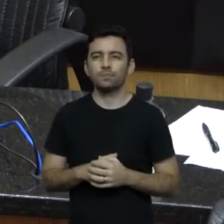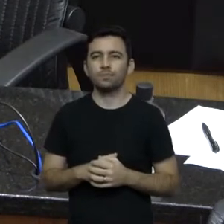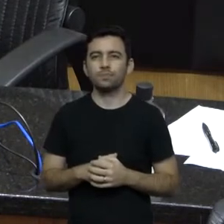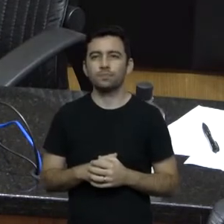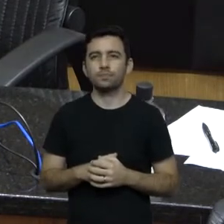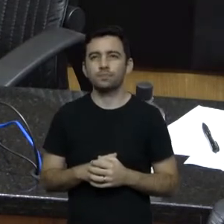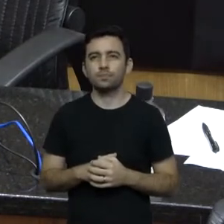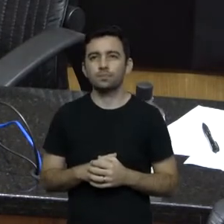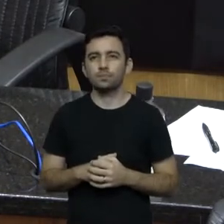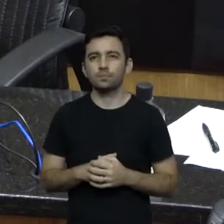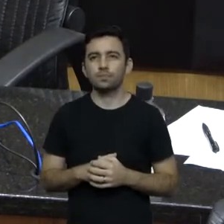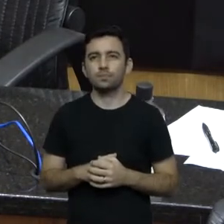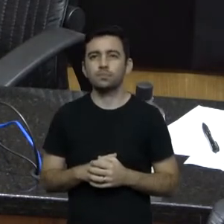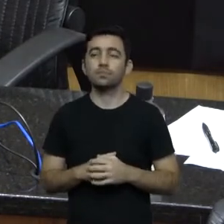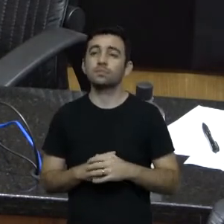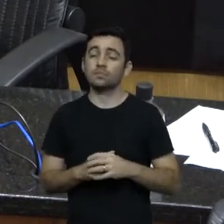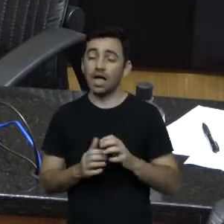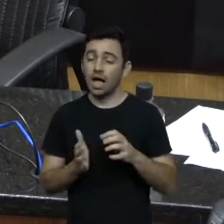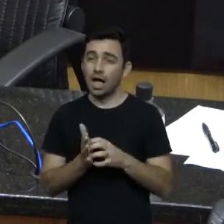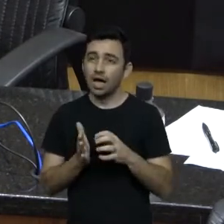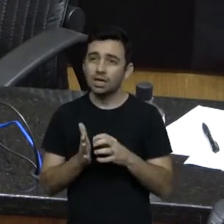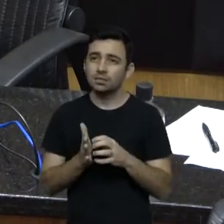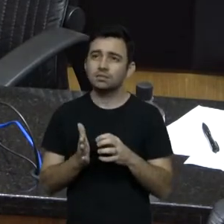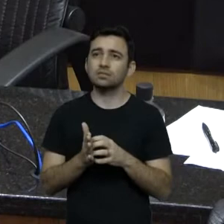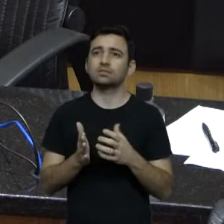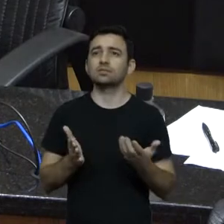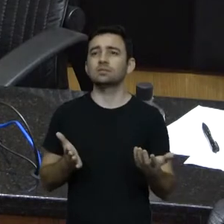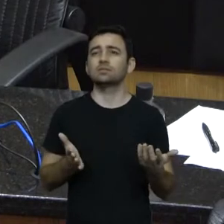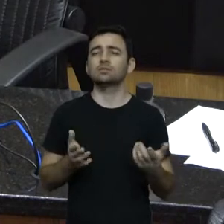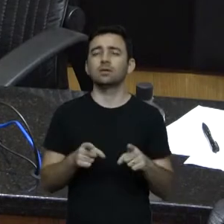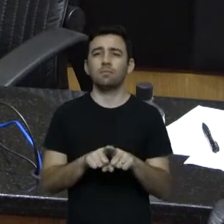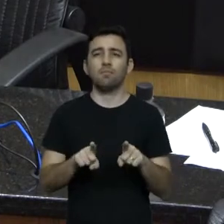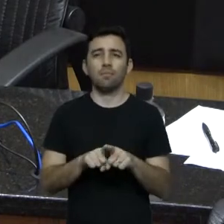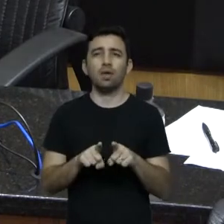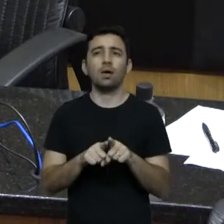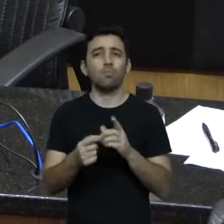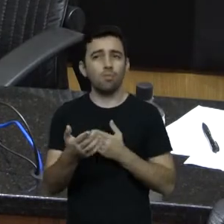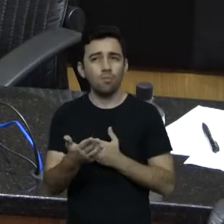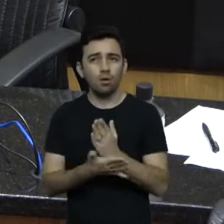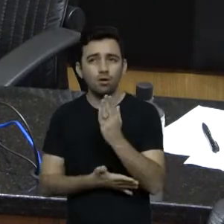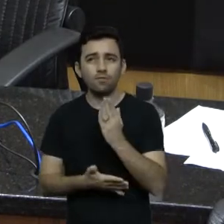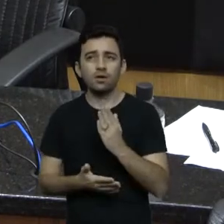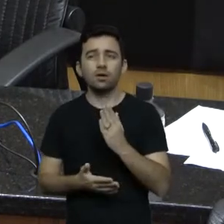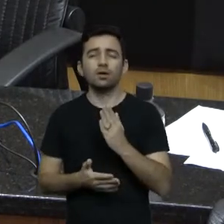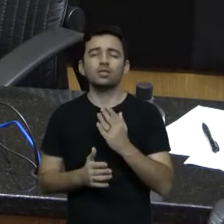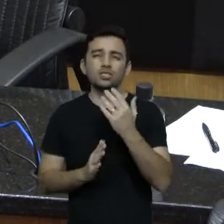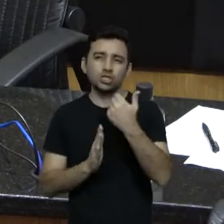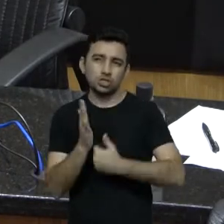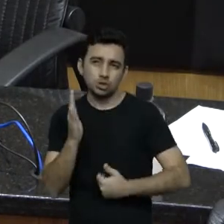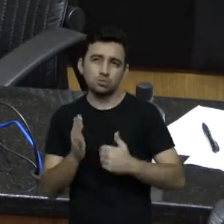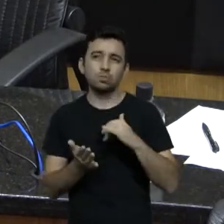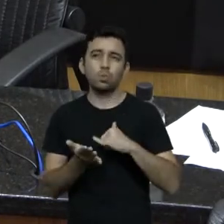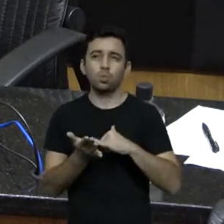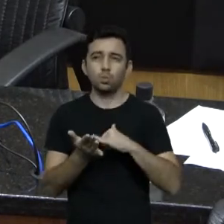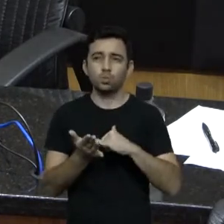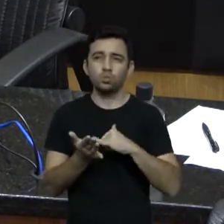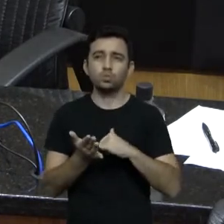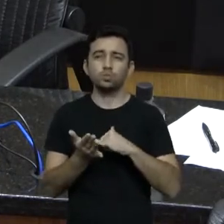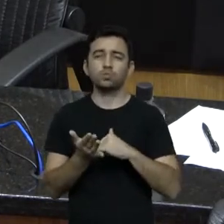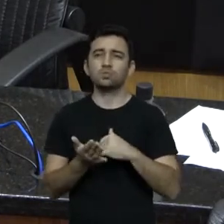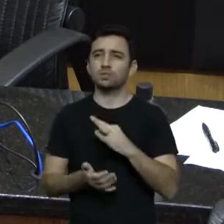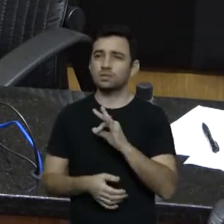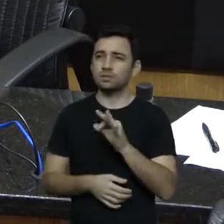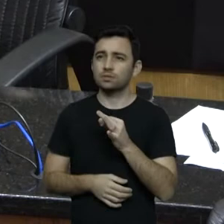o medicamento contra AIDS também aprovamos a isenção de impostos Deputado